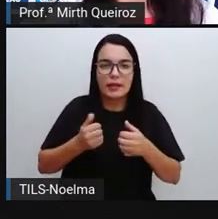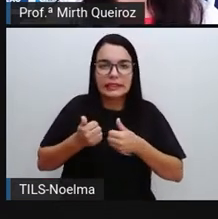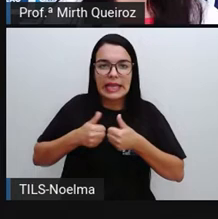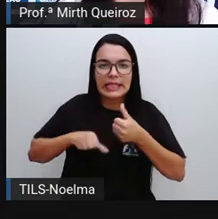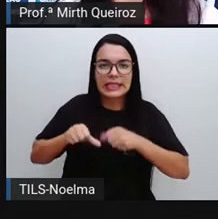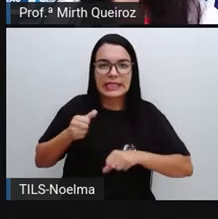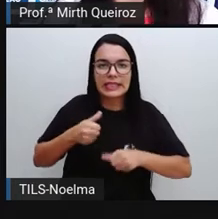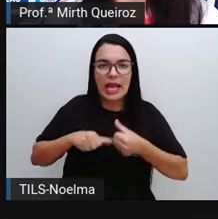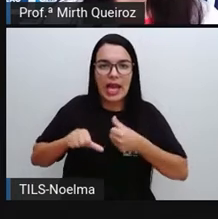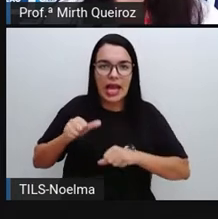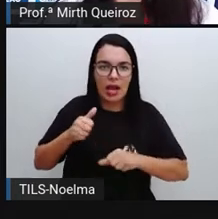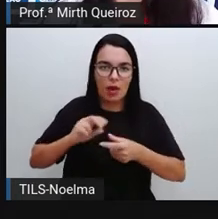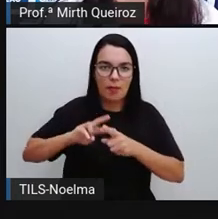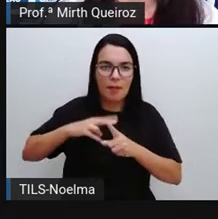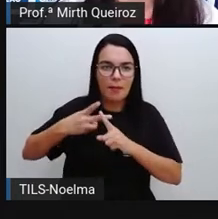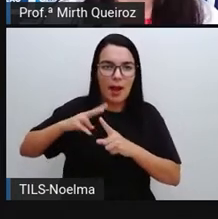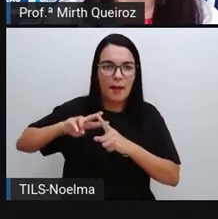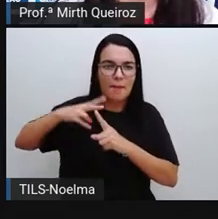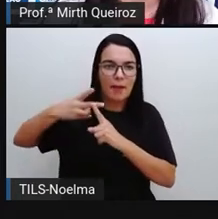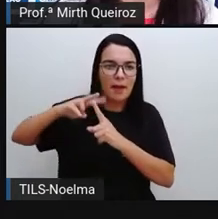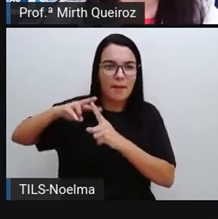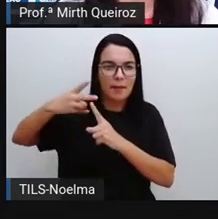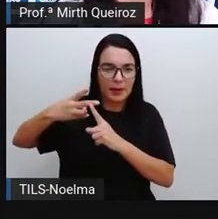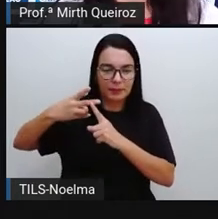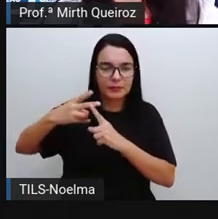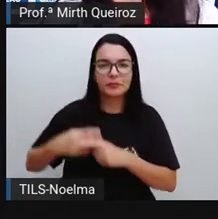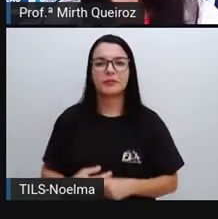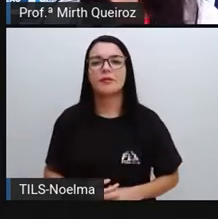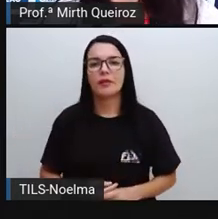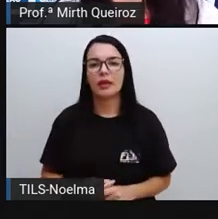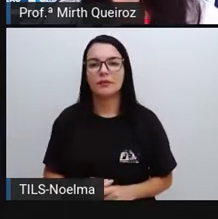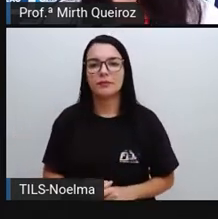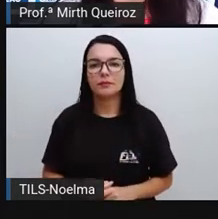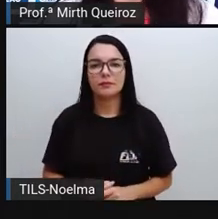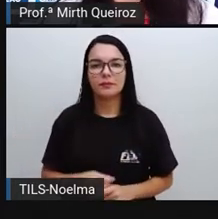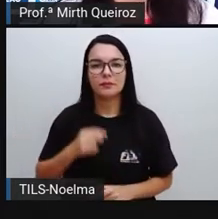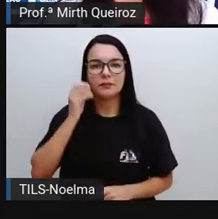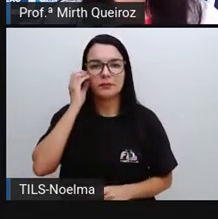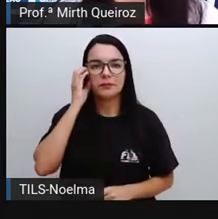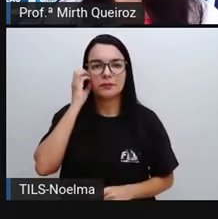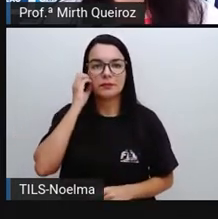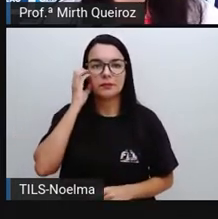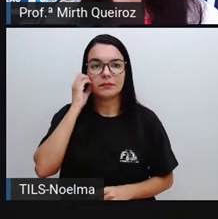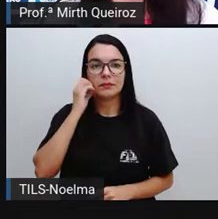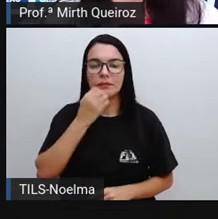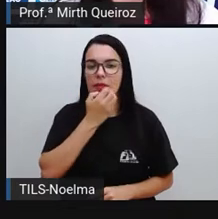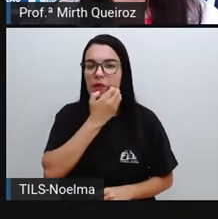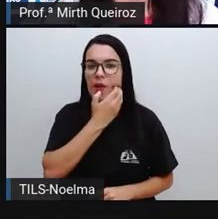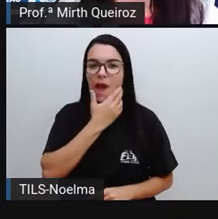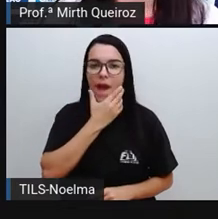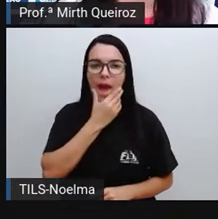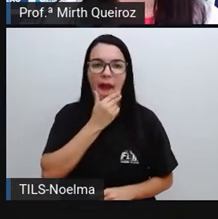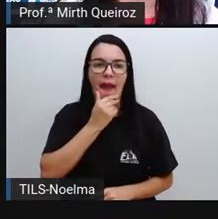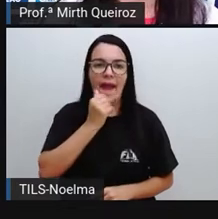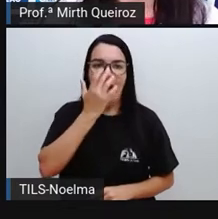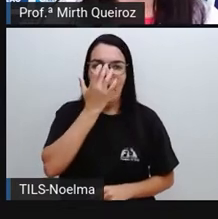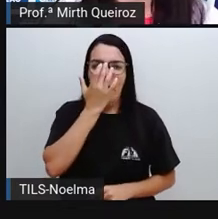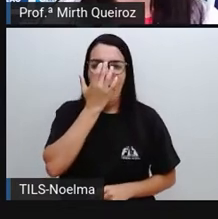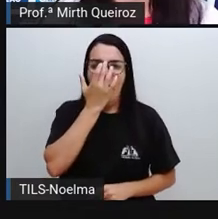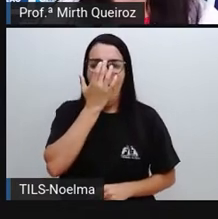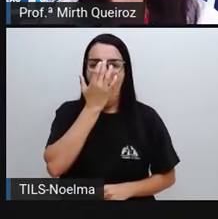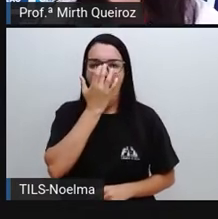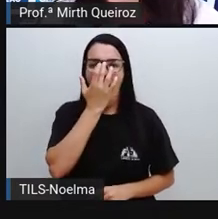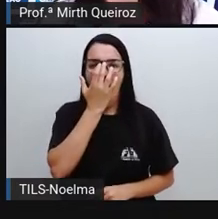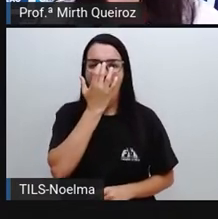de se multiplicar quando eles entram dentro de uma célula. Eles não têm vida, né? Eles não são um ser vivo porque ele não tem célula. A célula é a